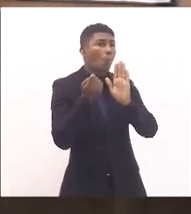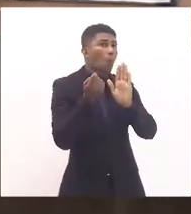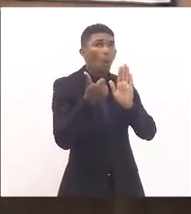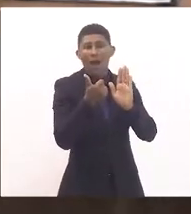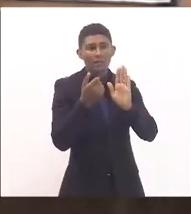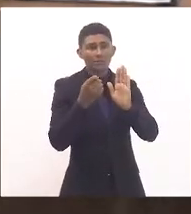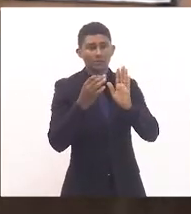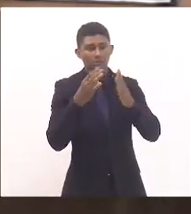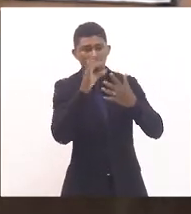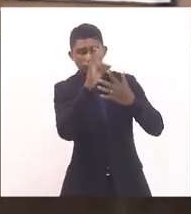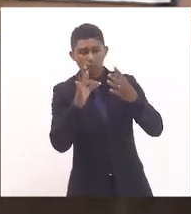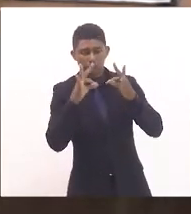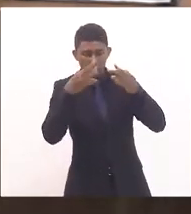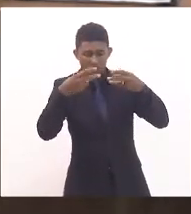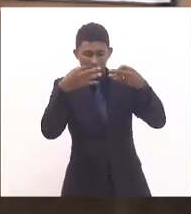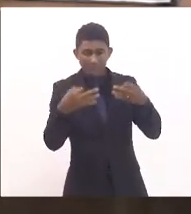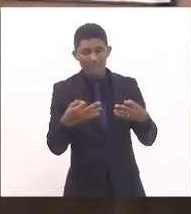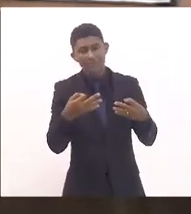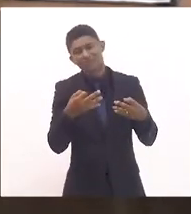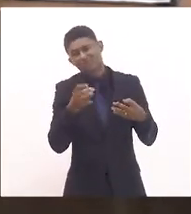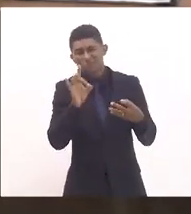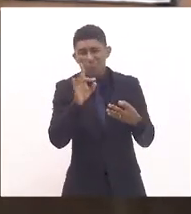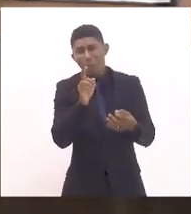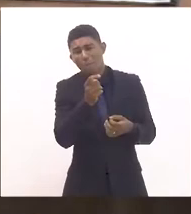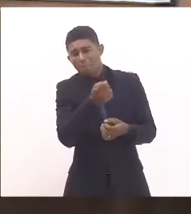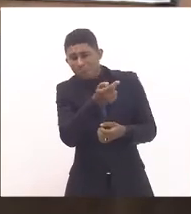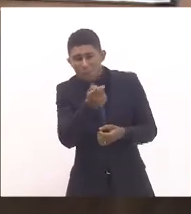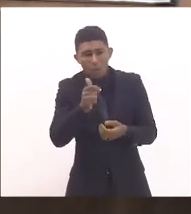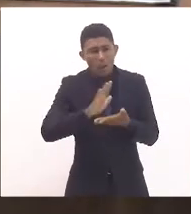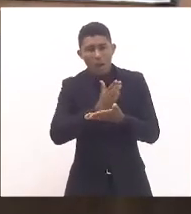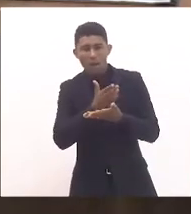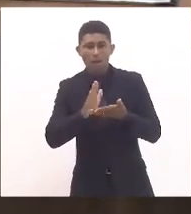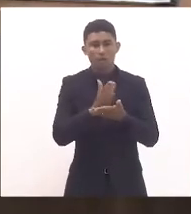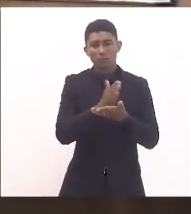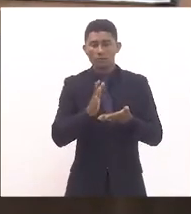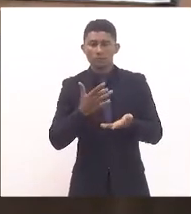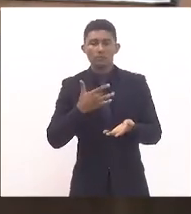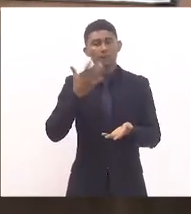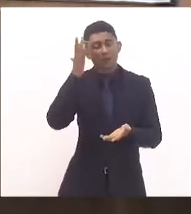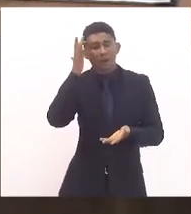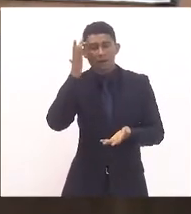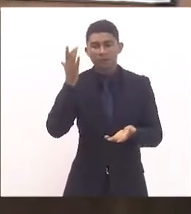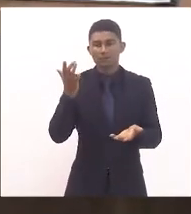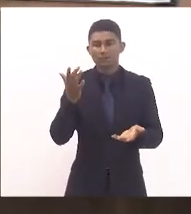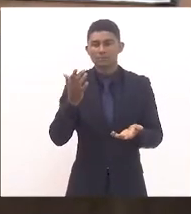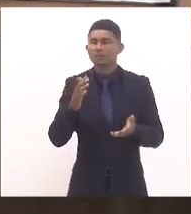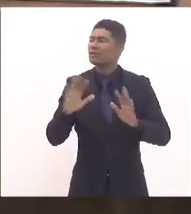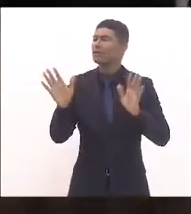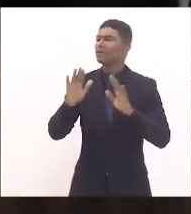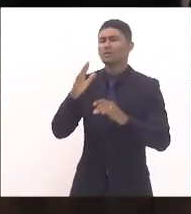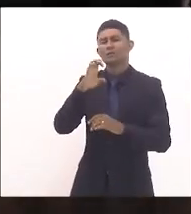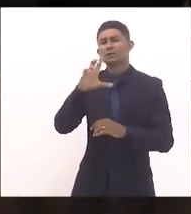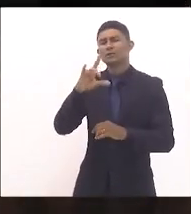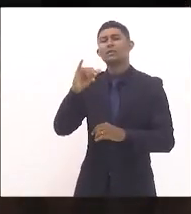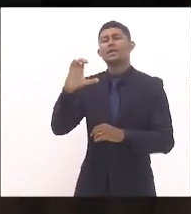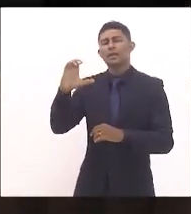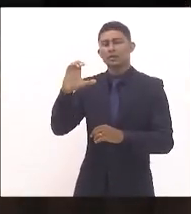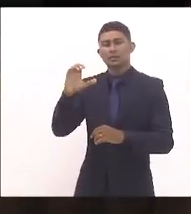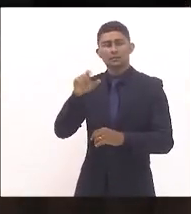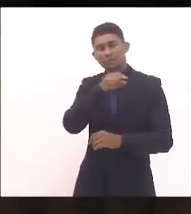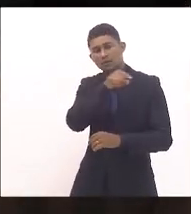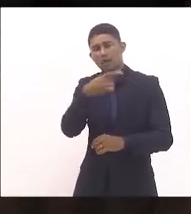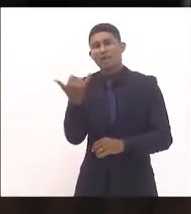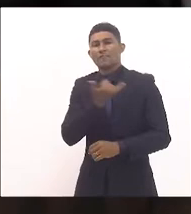resto é detalhe. Eu só estou dizendo assim, que eu acho que não, se deve pagar... Não, mas a questão pagar... de Selic, o que foi me dito aqui, uma questão